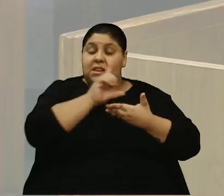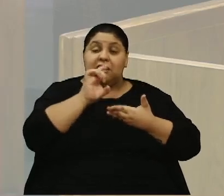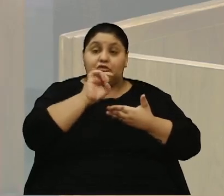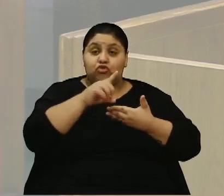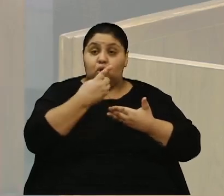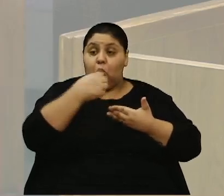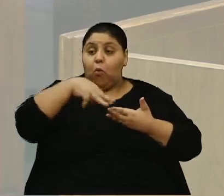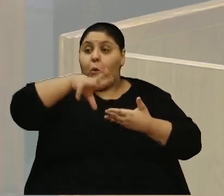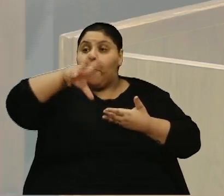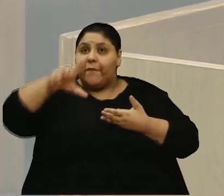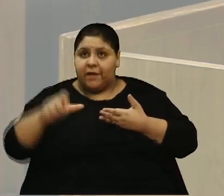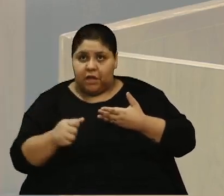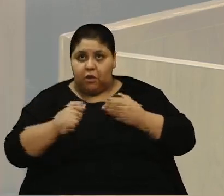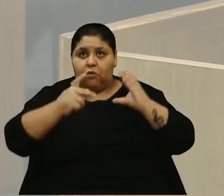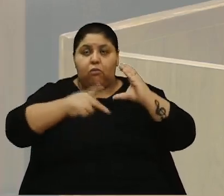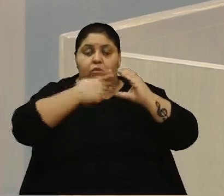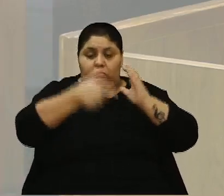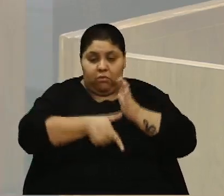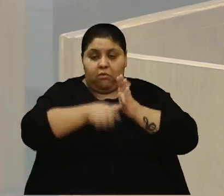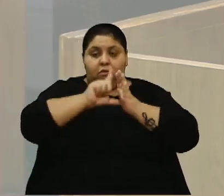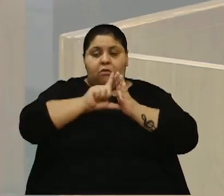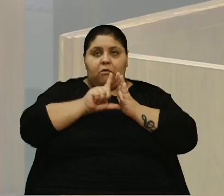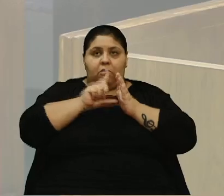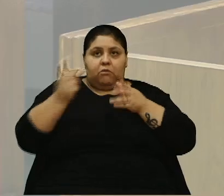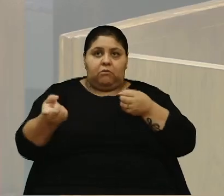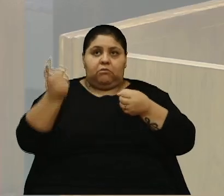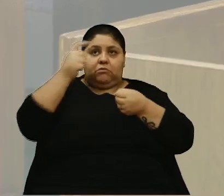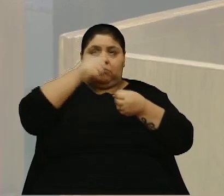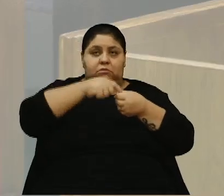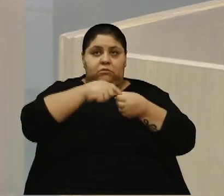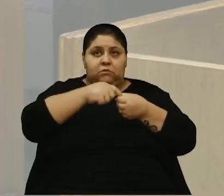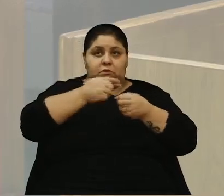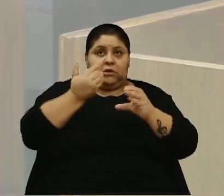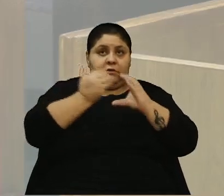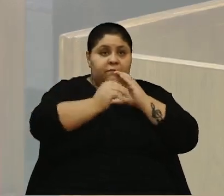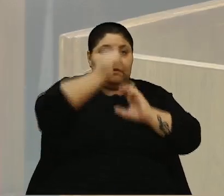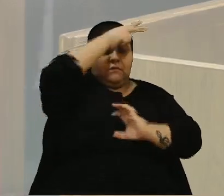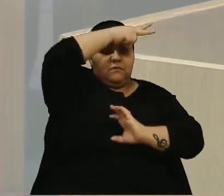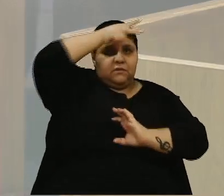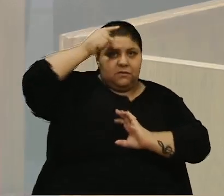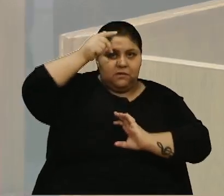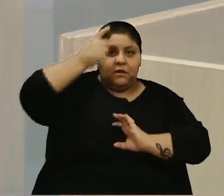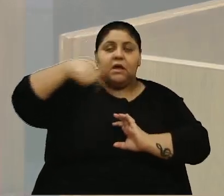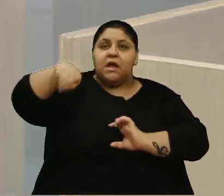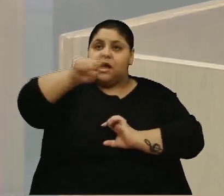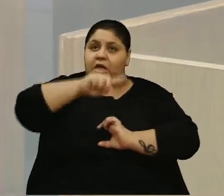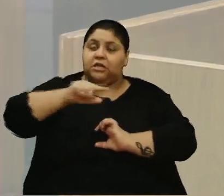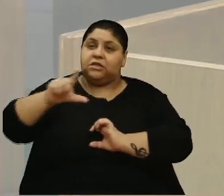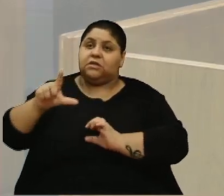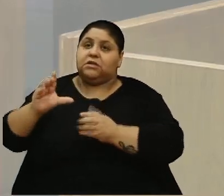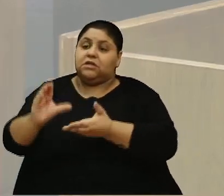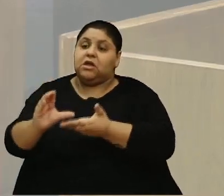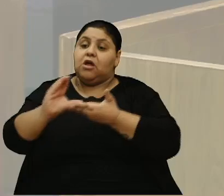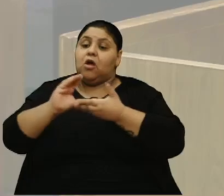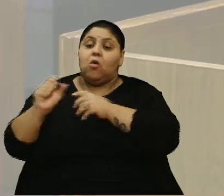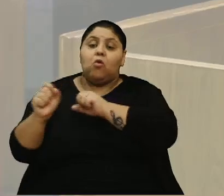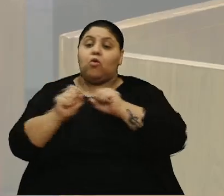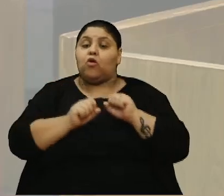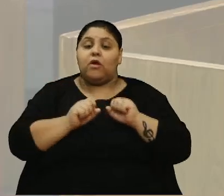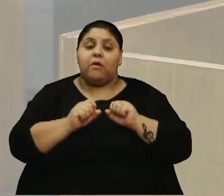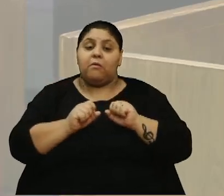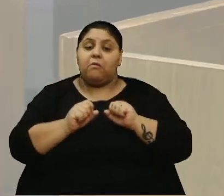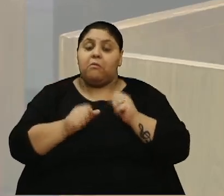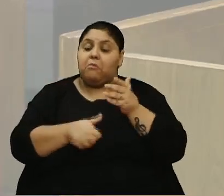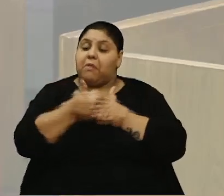Vereadores já antecipou da devolução para a Prefeitura, né? A gente estava buscando qual era a possibilidade, a